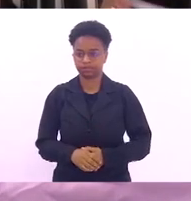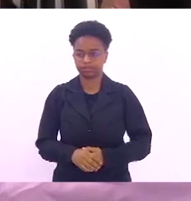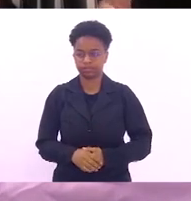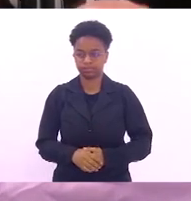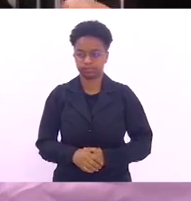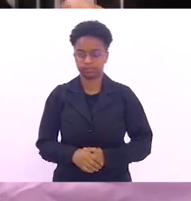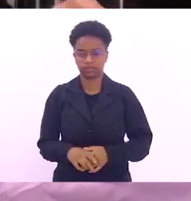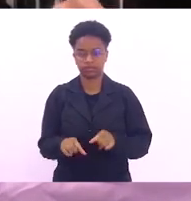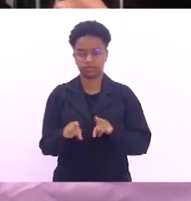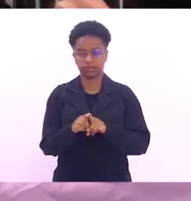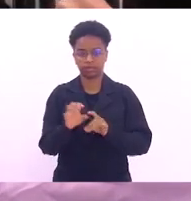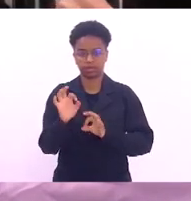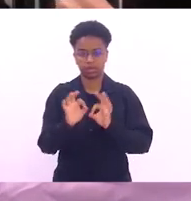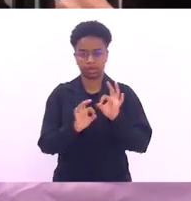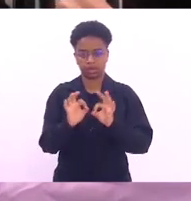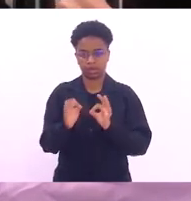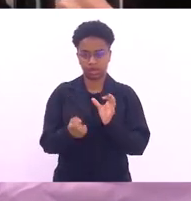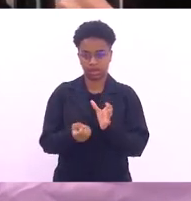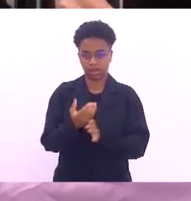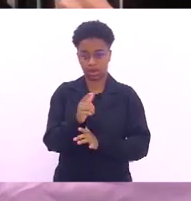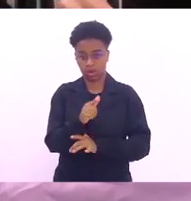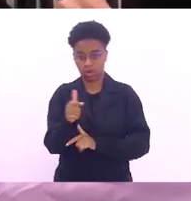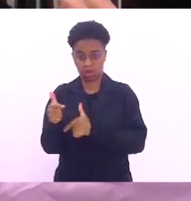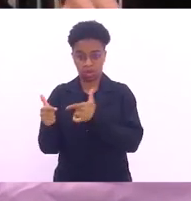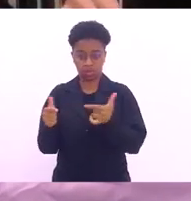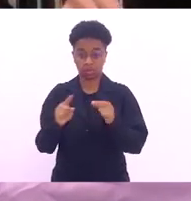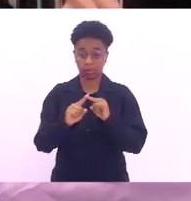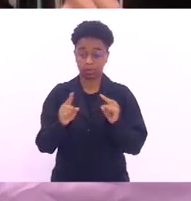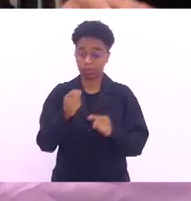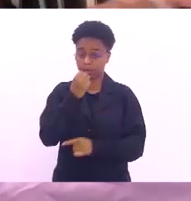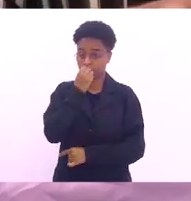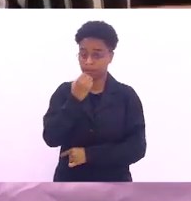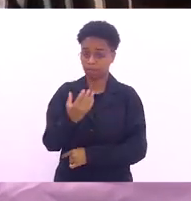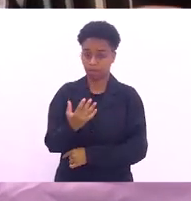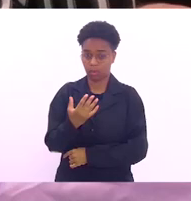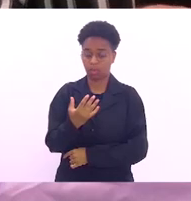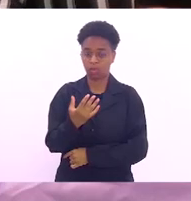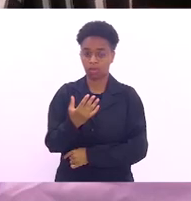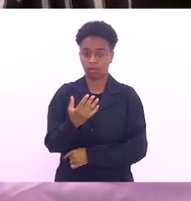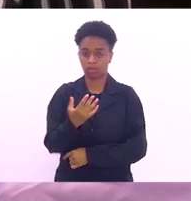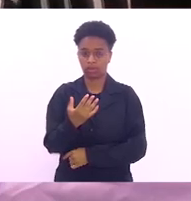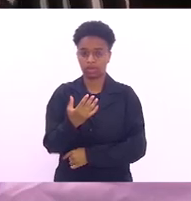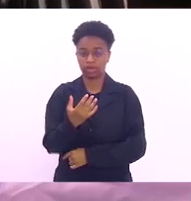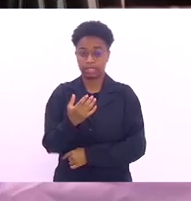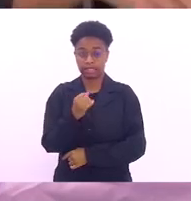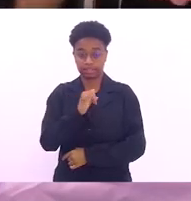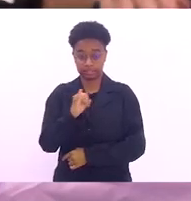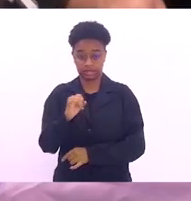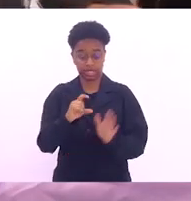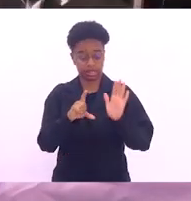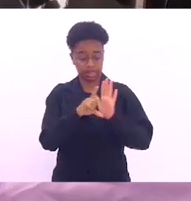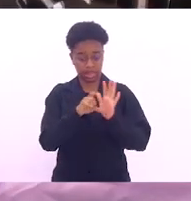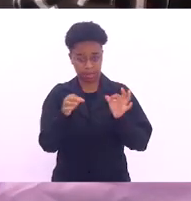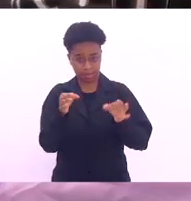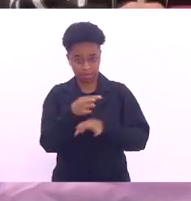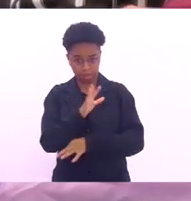elaborar outras Mas seria tão bom que se a gente tivesse